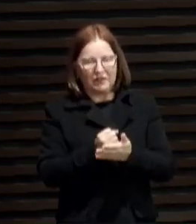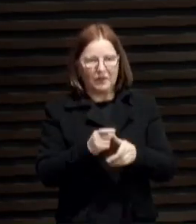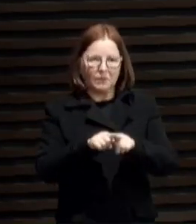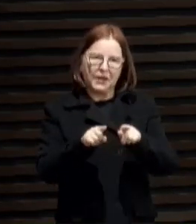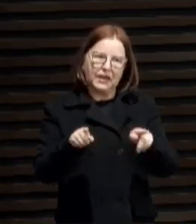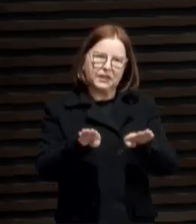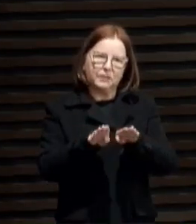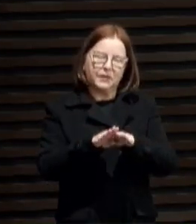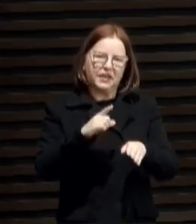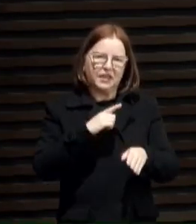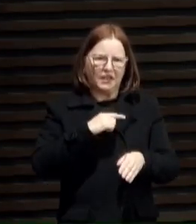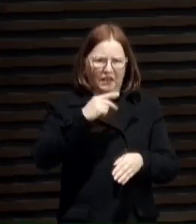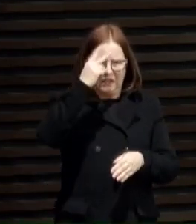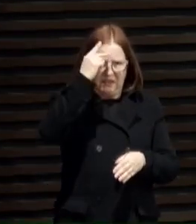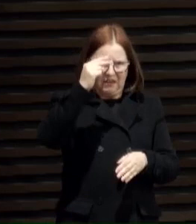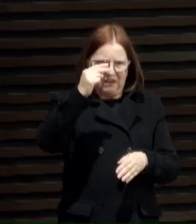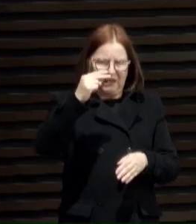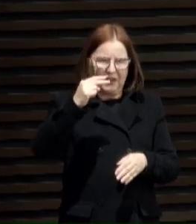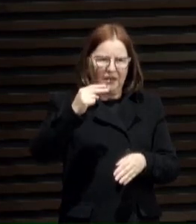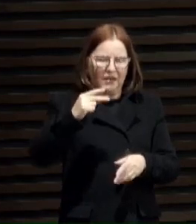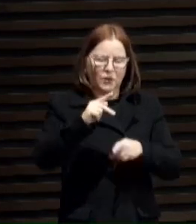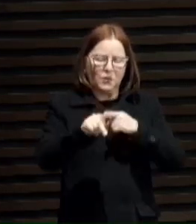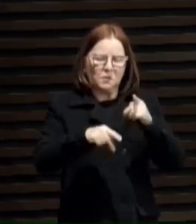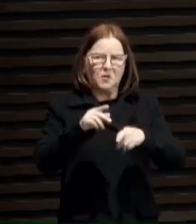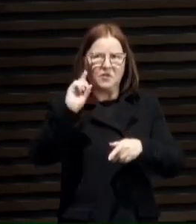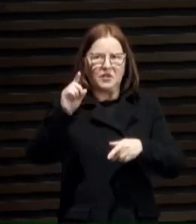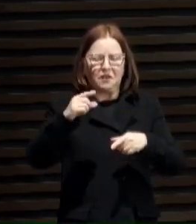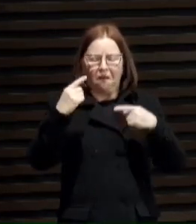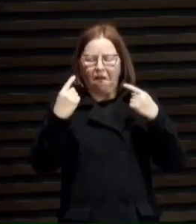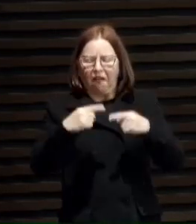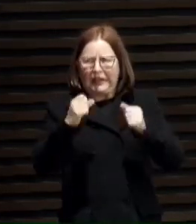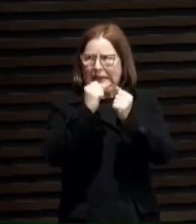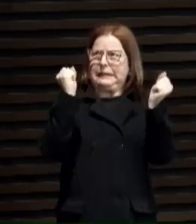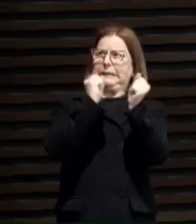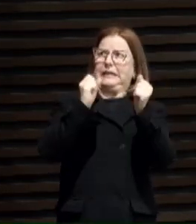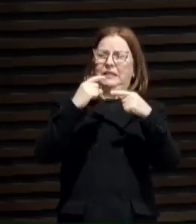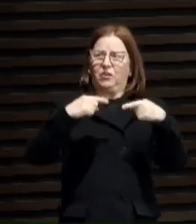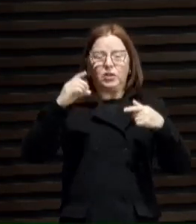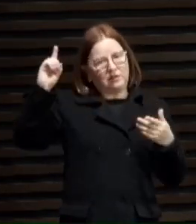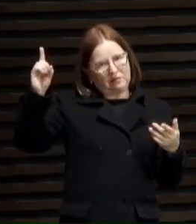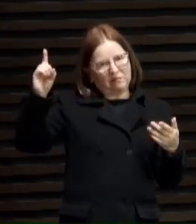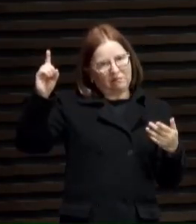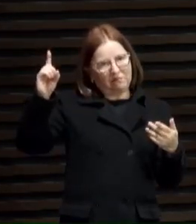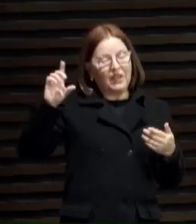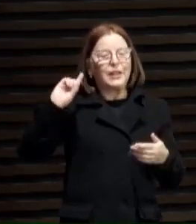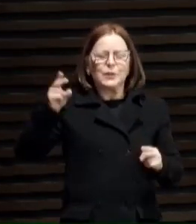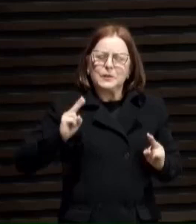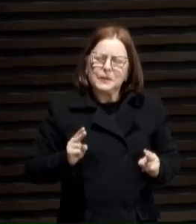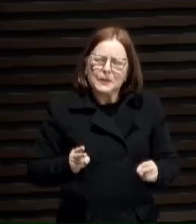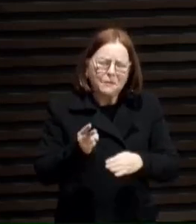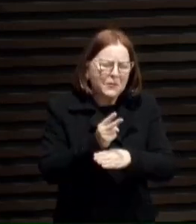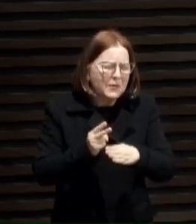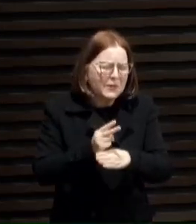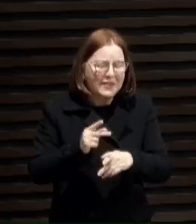uma história de rebeldia do povo de Deus. É Deus buscando o seu povo e o povo fugindo de